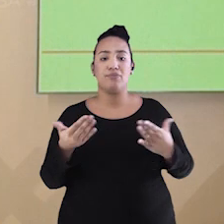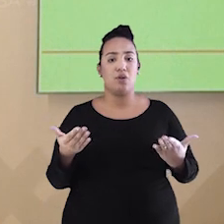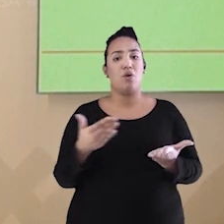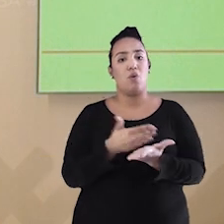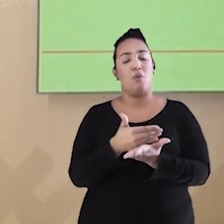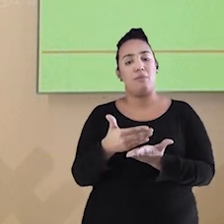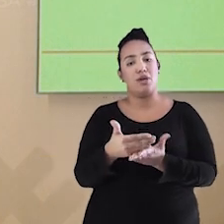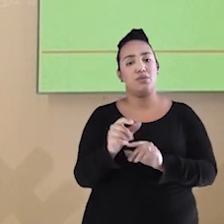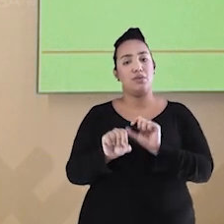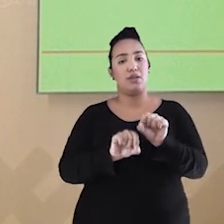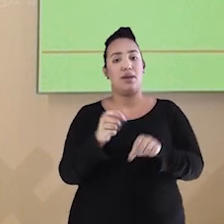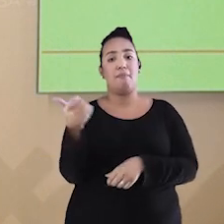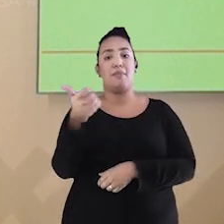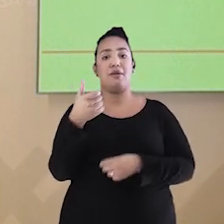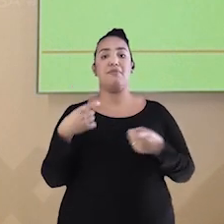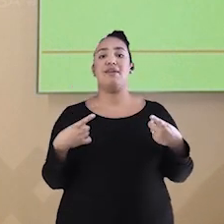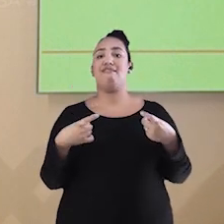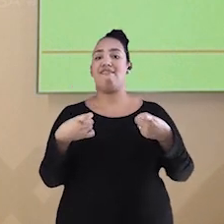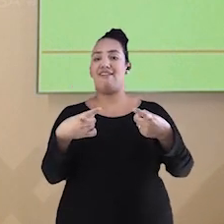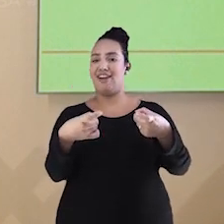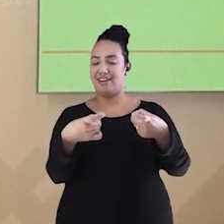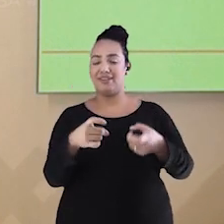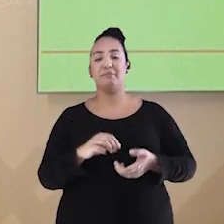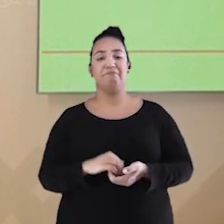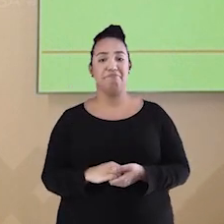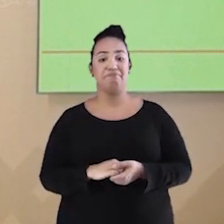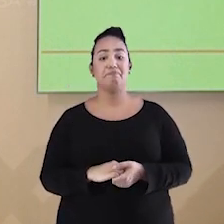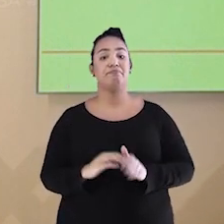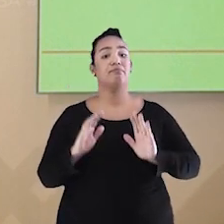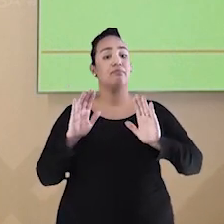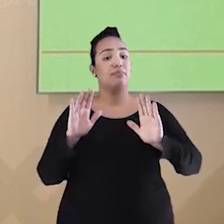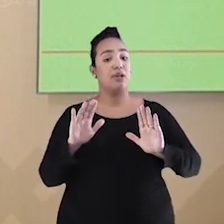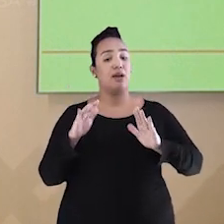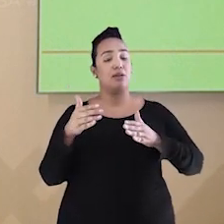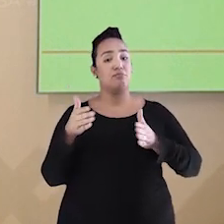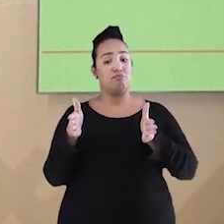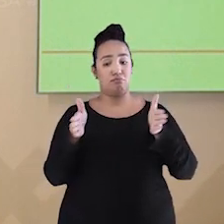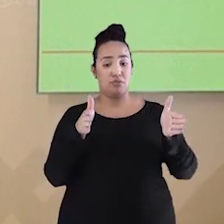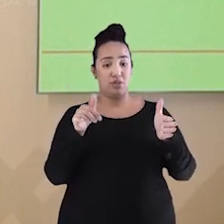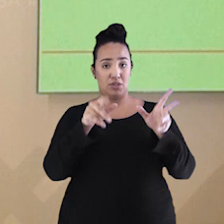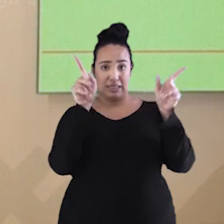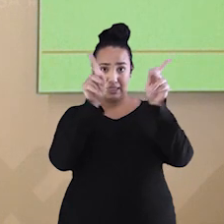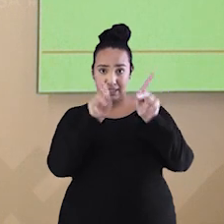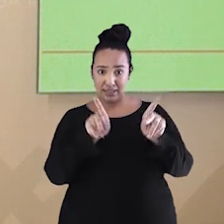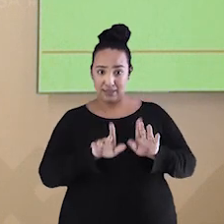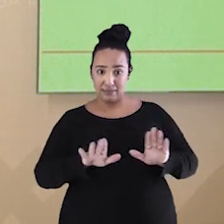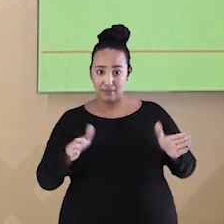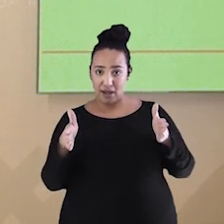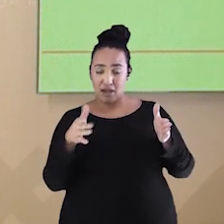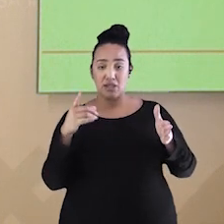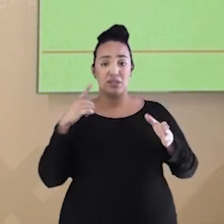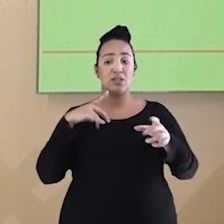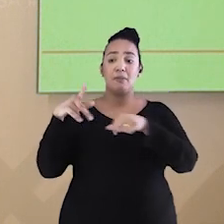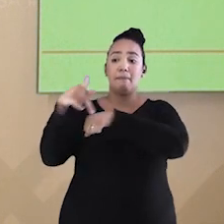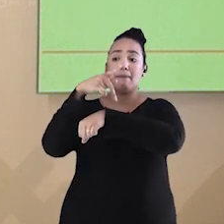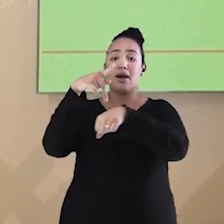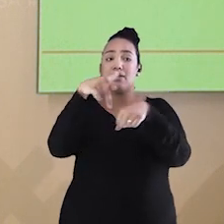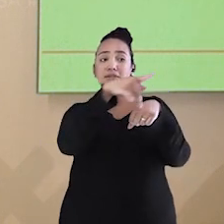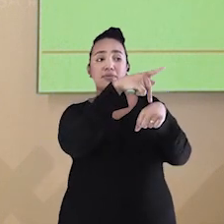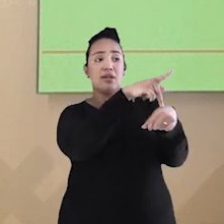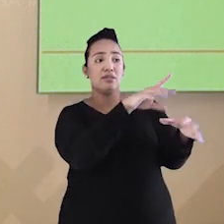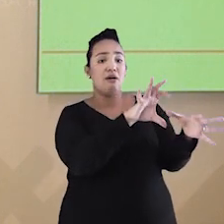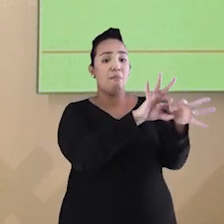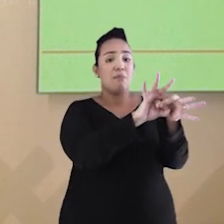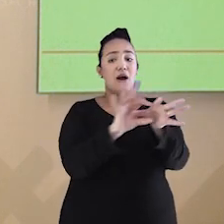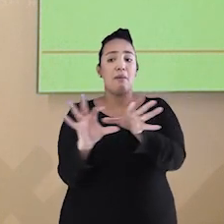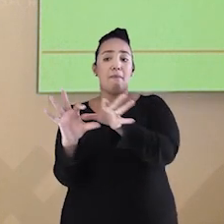Áustria. E assim vai começar a primeira declaração de guerra. Porém, durante o período de paz armada, diversos países